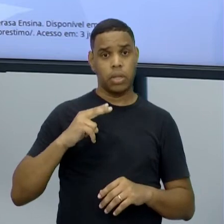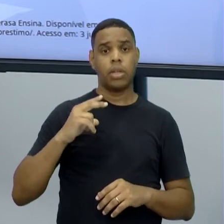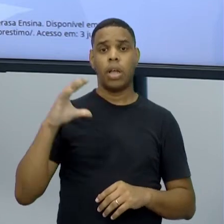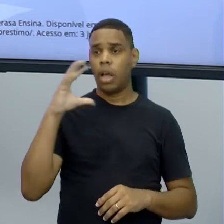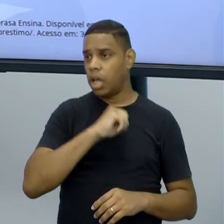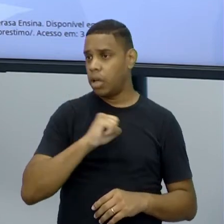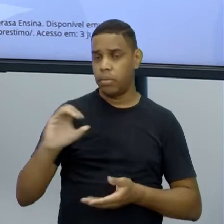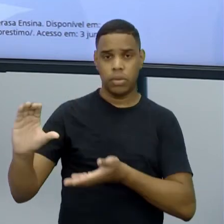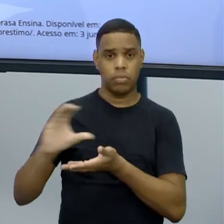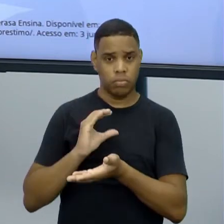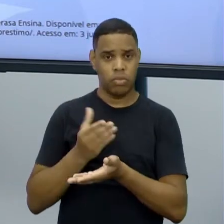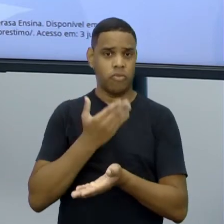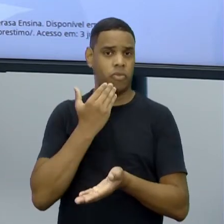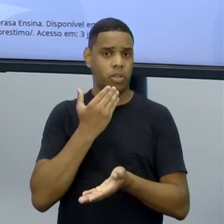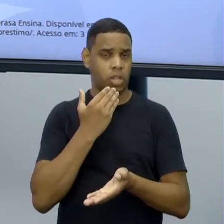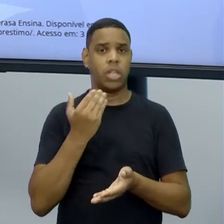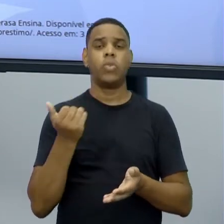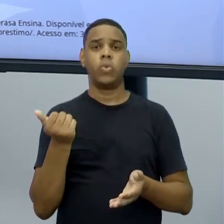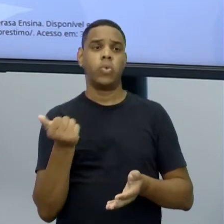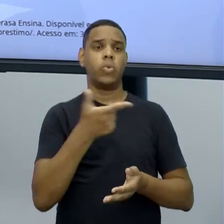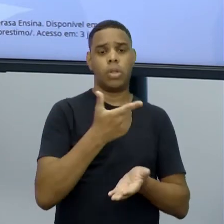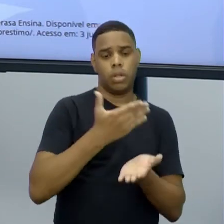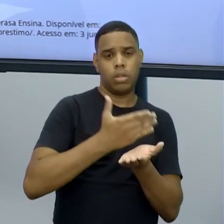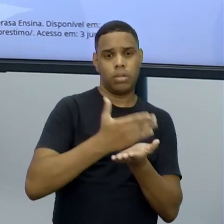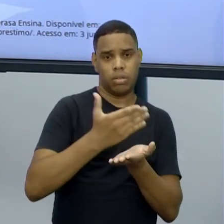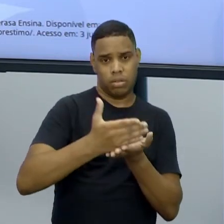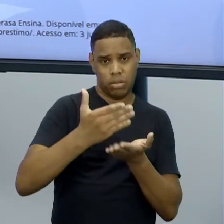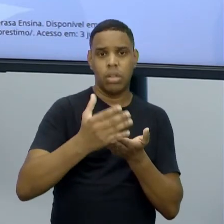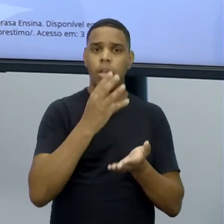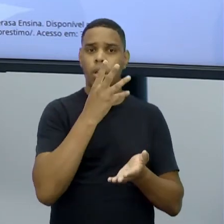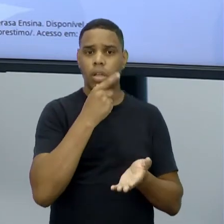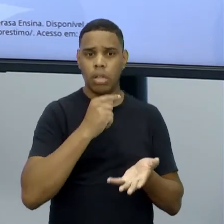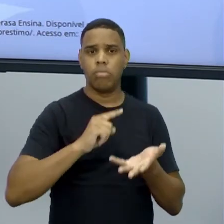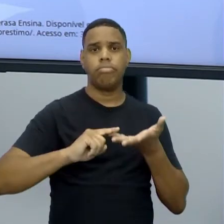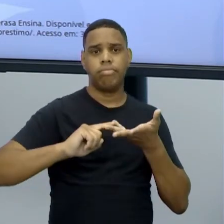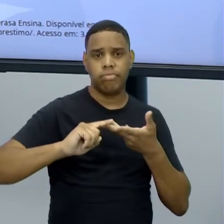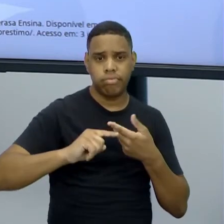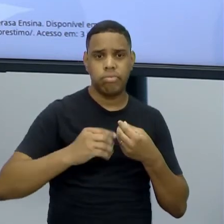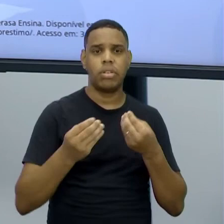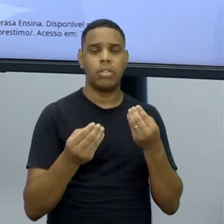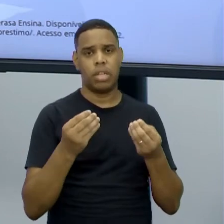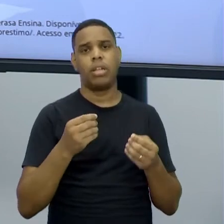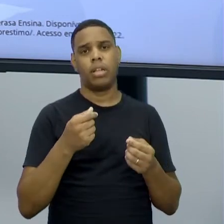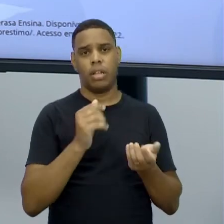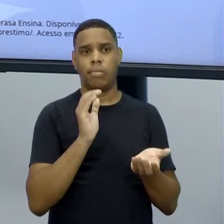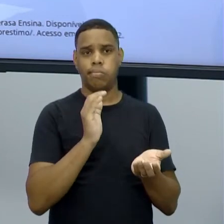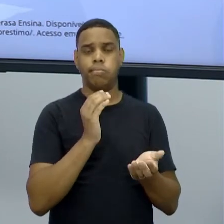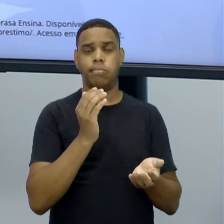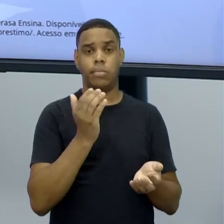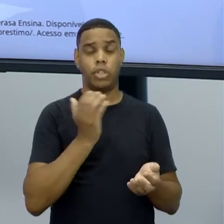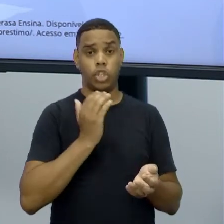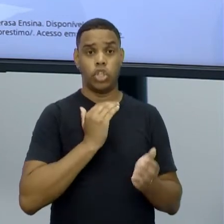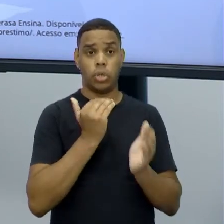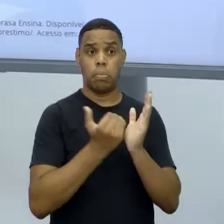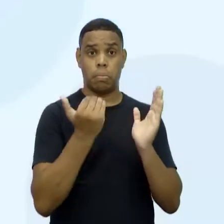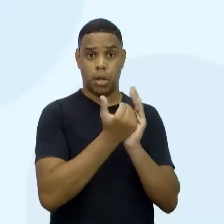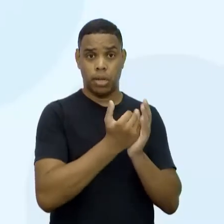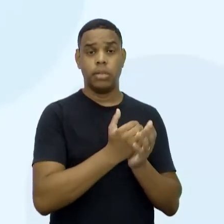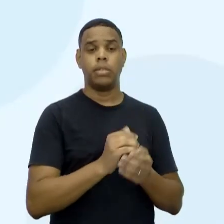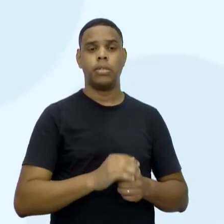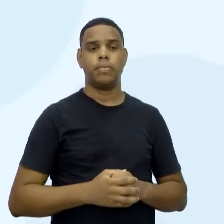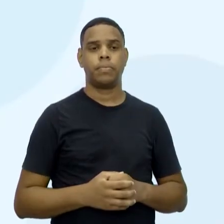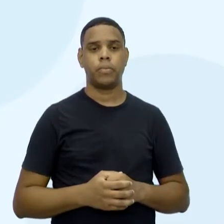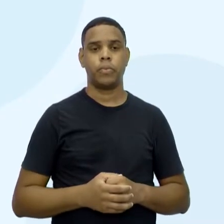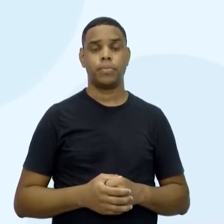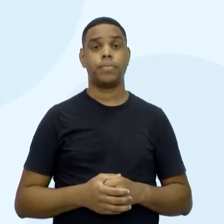muito mais prático na hora de pedir. Já o financiamento, com um valor muito maior, ele é mais demorado.